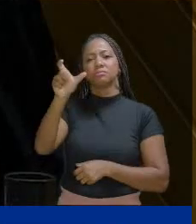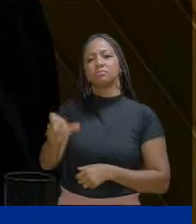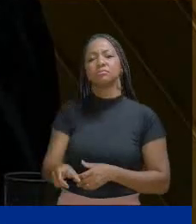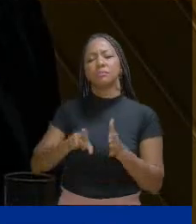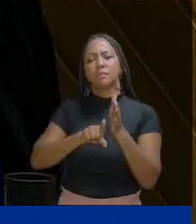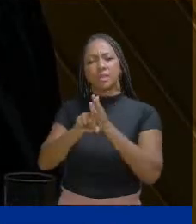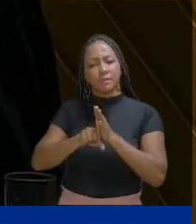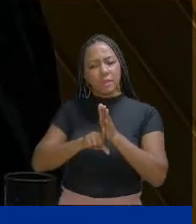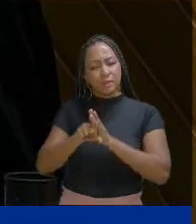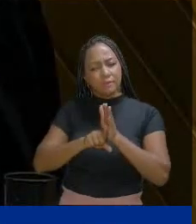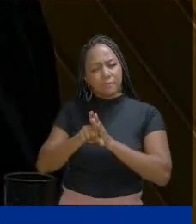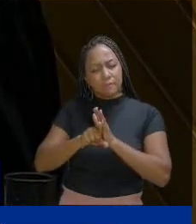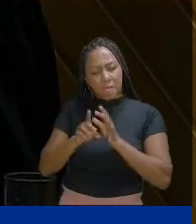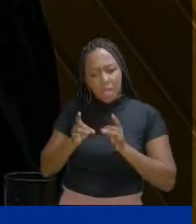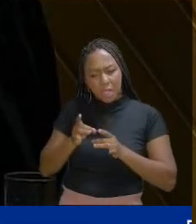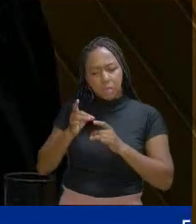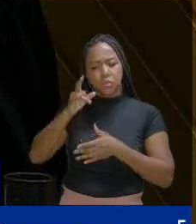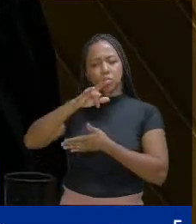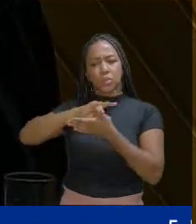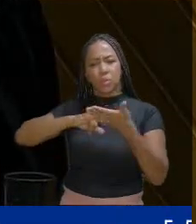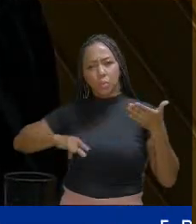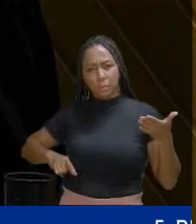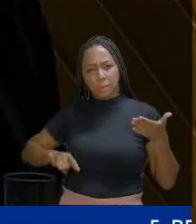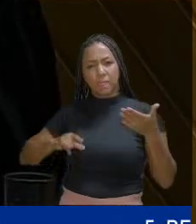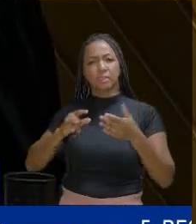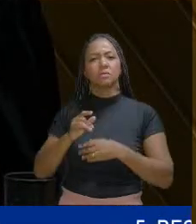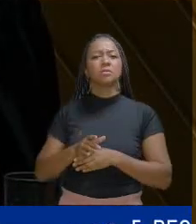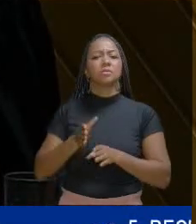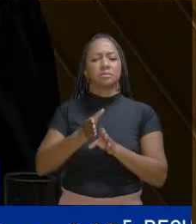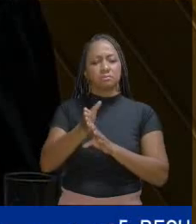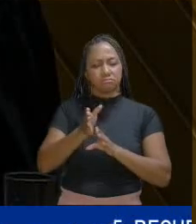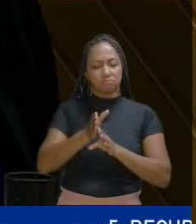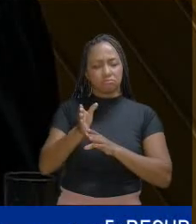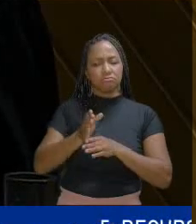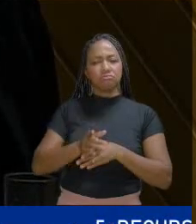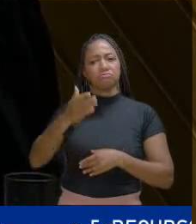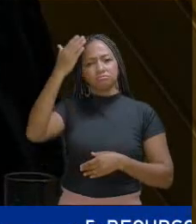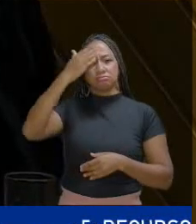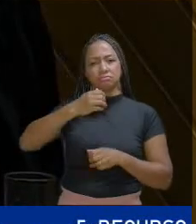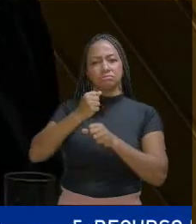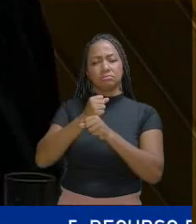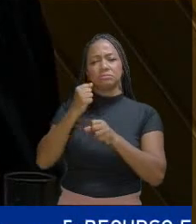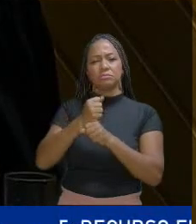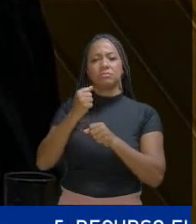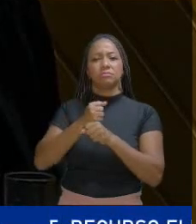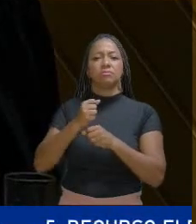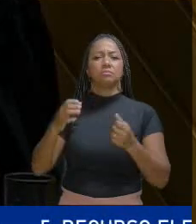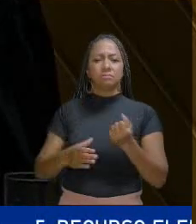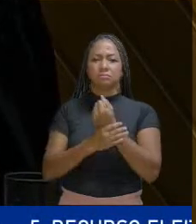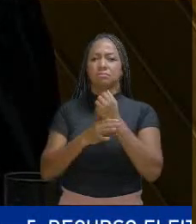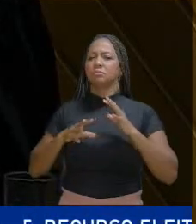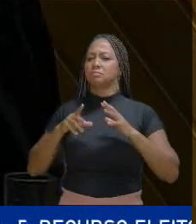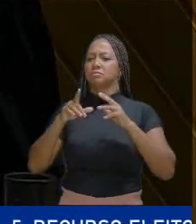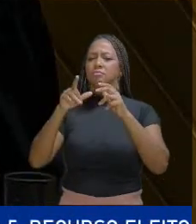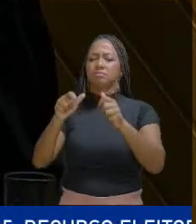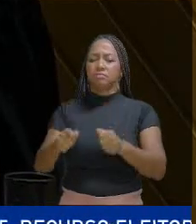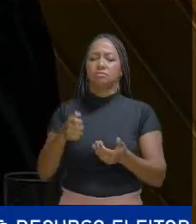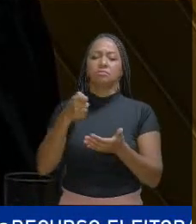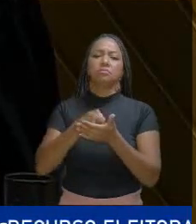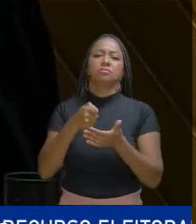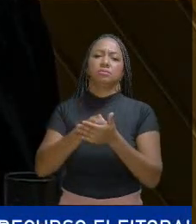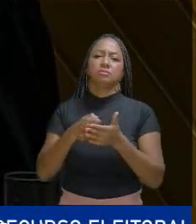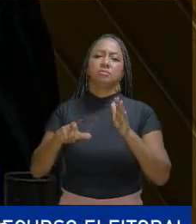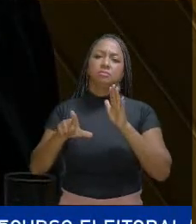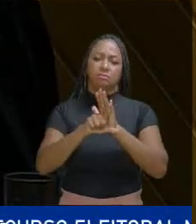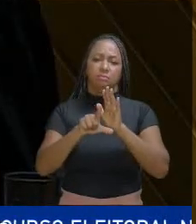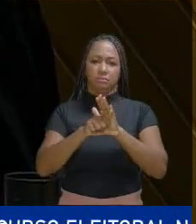de verificar minuciosamente os documentos fiscais que instruem sua prestação, assegurando que contenham todos os elementos exigidos